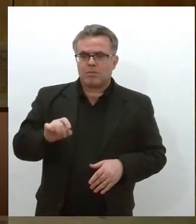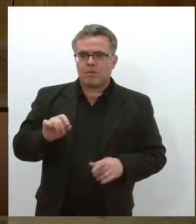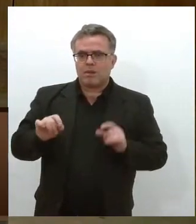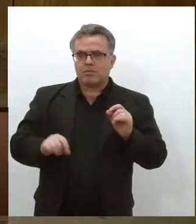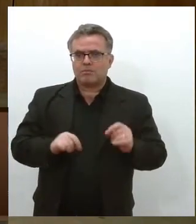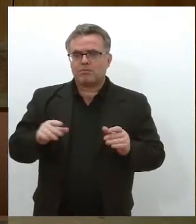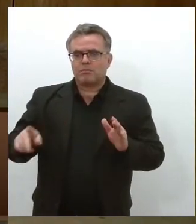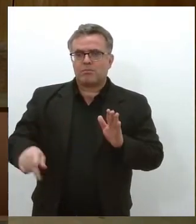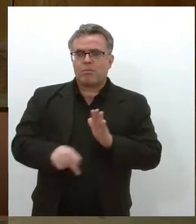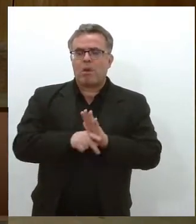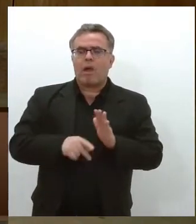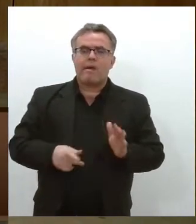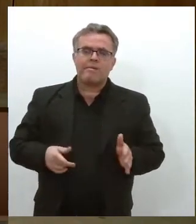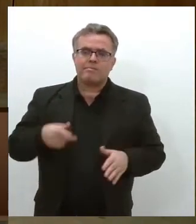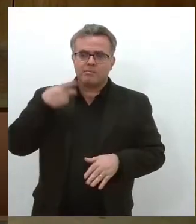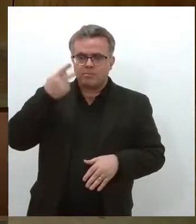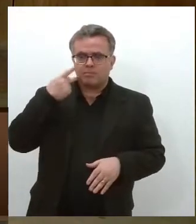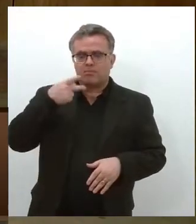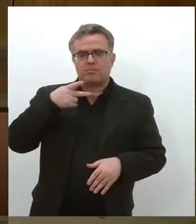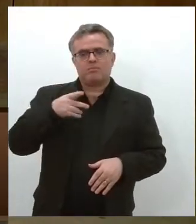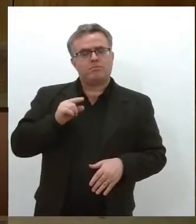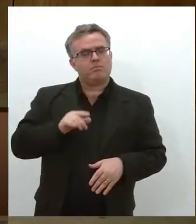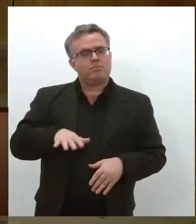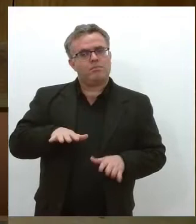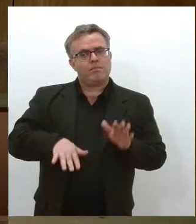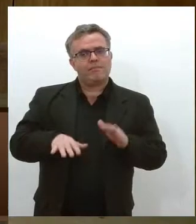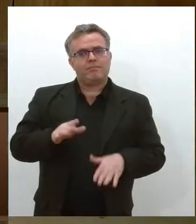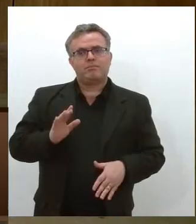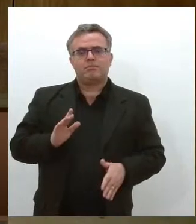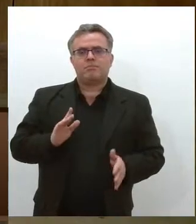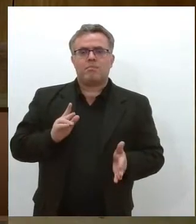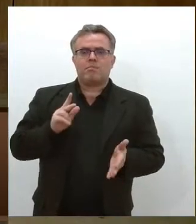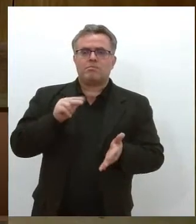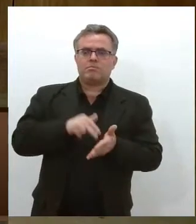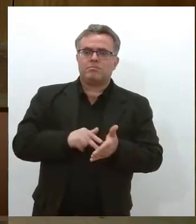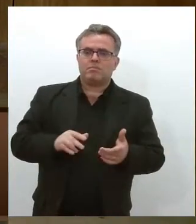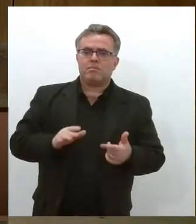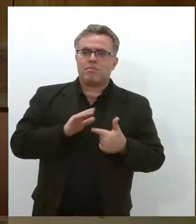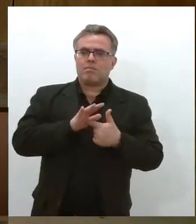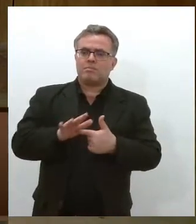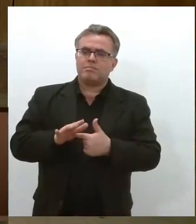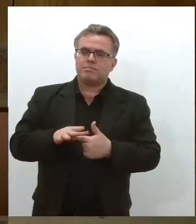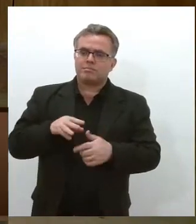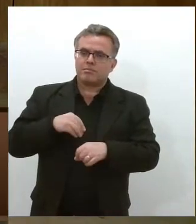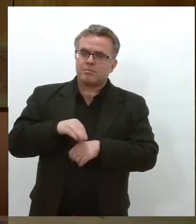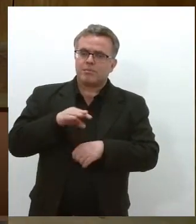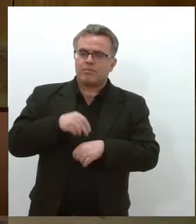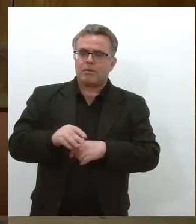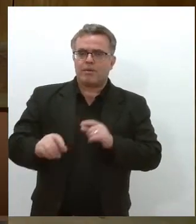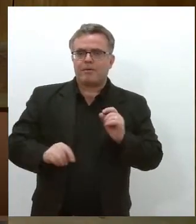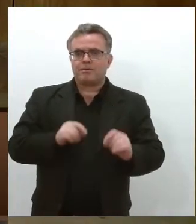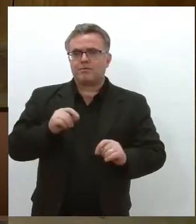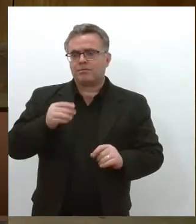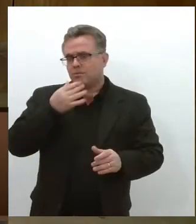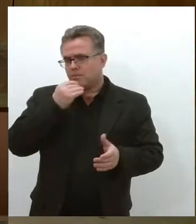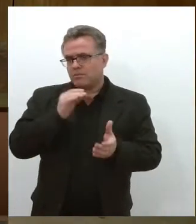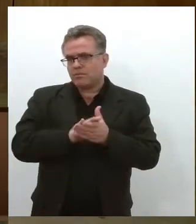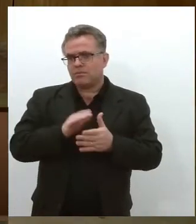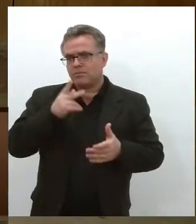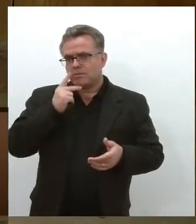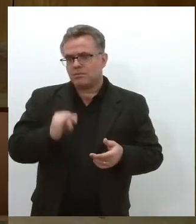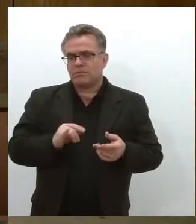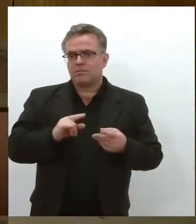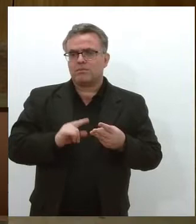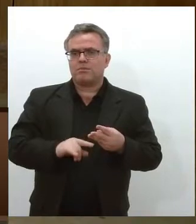Lidiane. E aí, muitas vezes, as mulheres vêm para a política trazendo esse capital político do esposo, do pai, de, enfim,